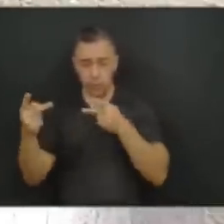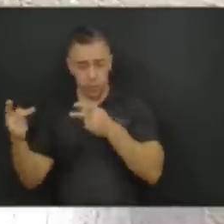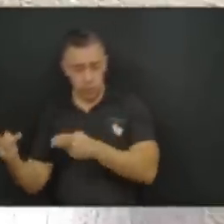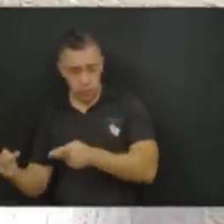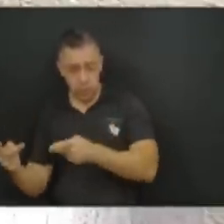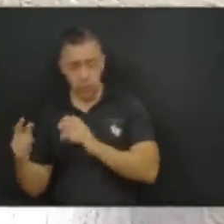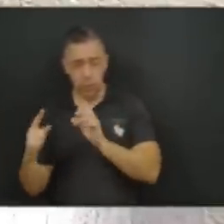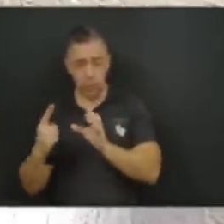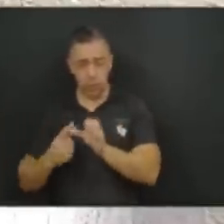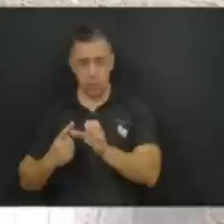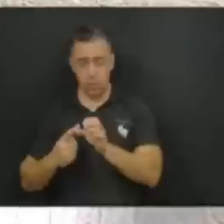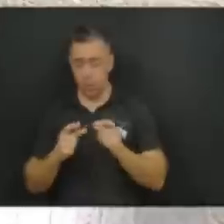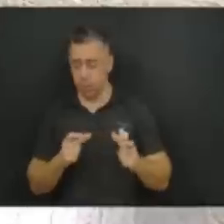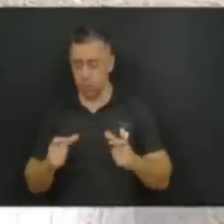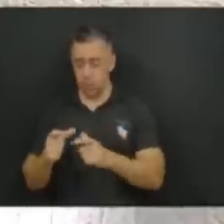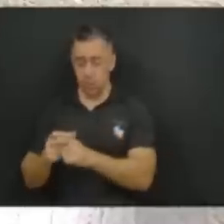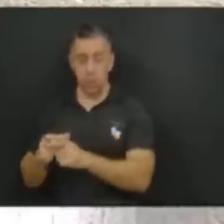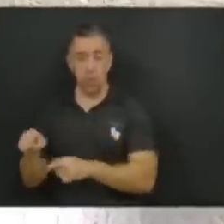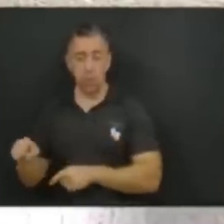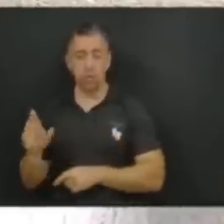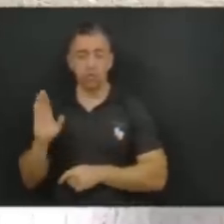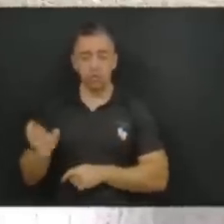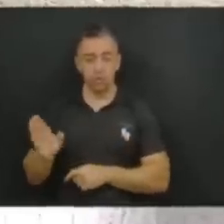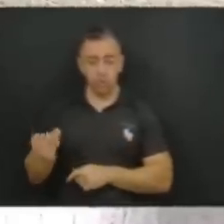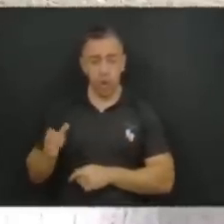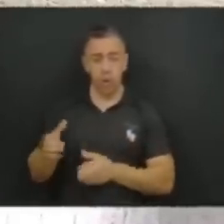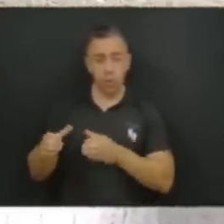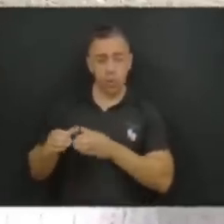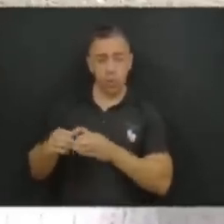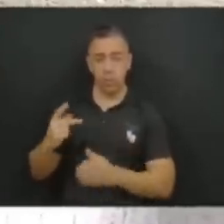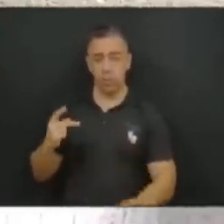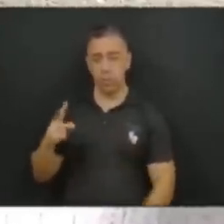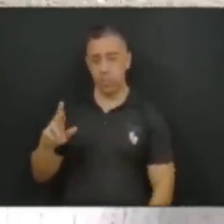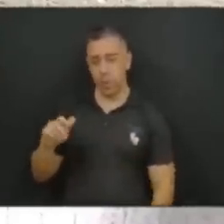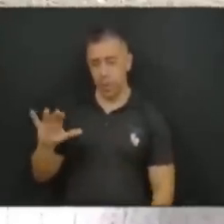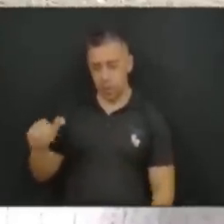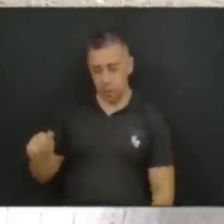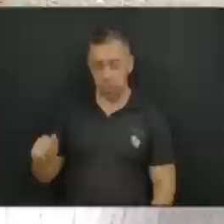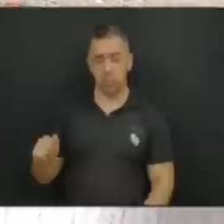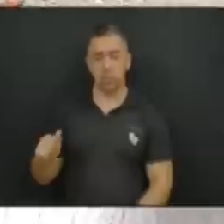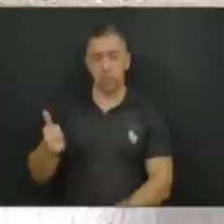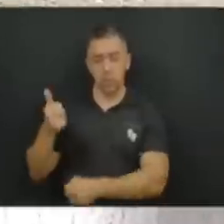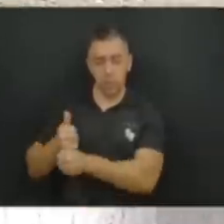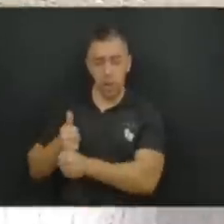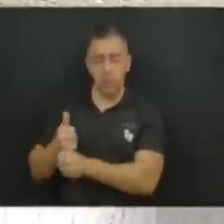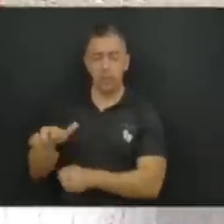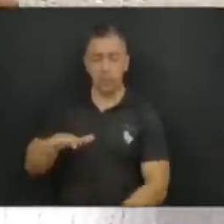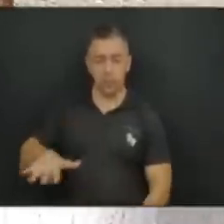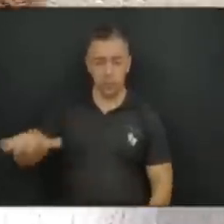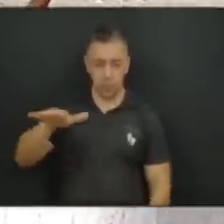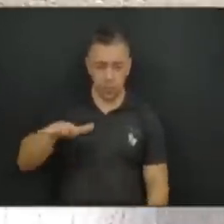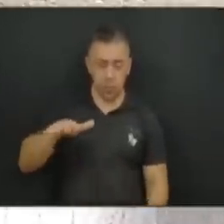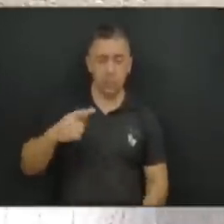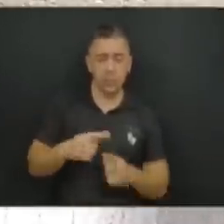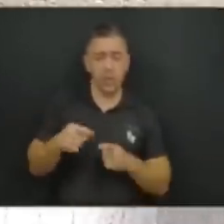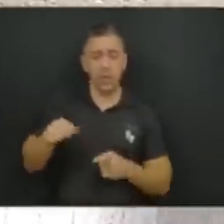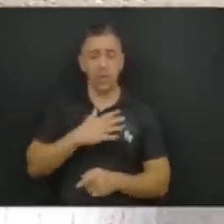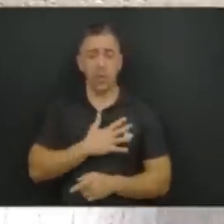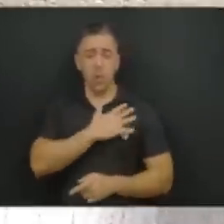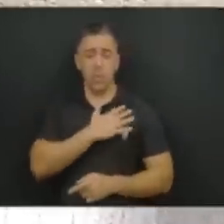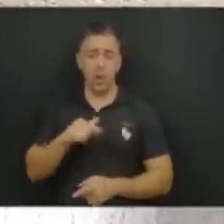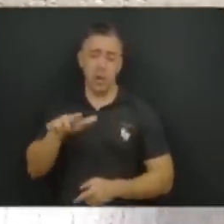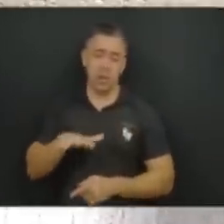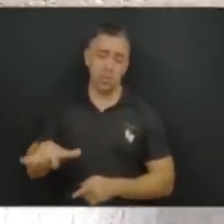um porte Menor Os praças já estão comandando operações por quê Porque são eles que comandam um